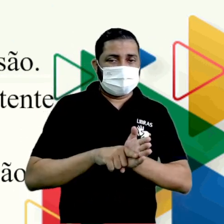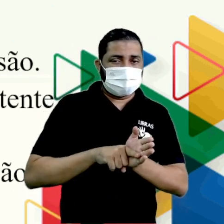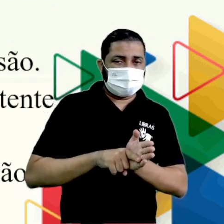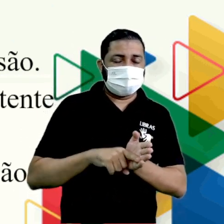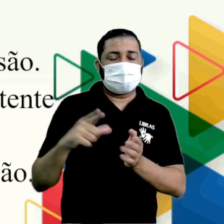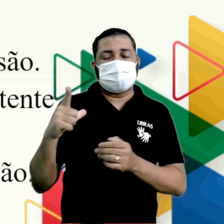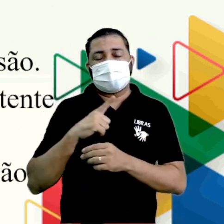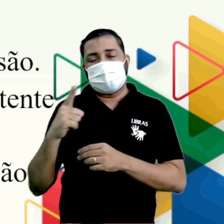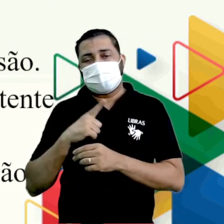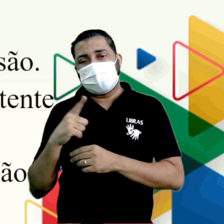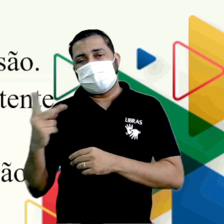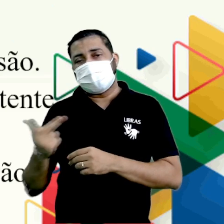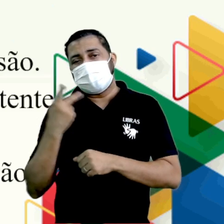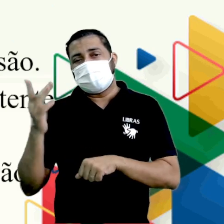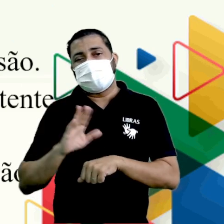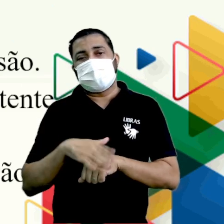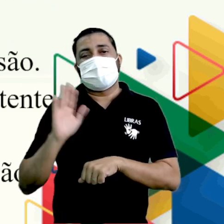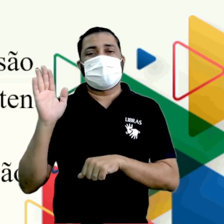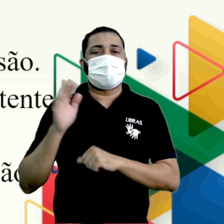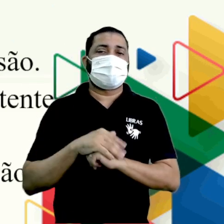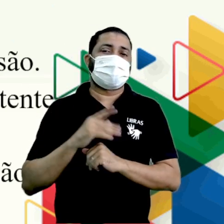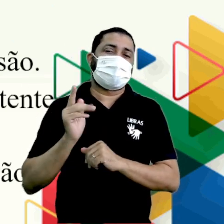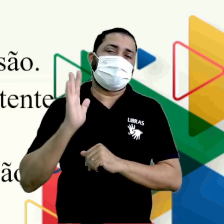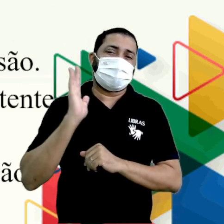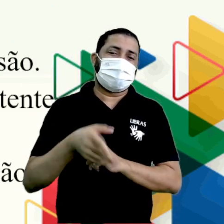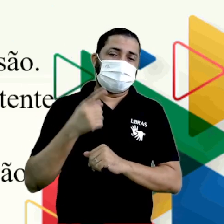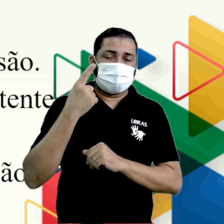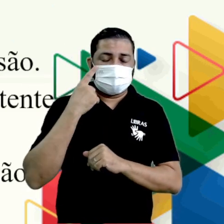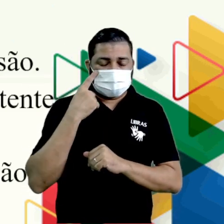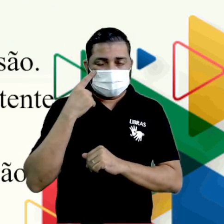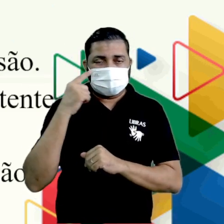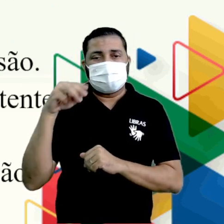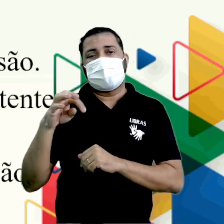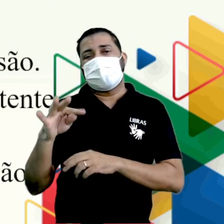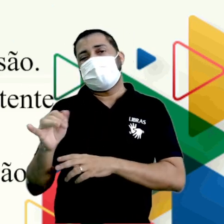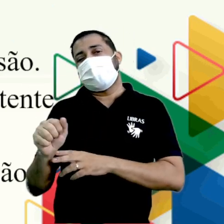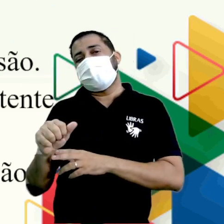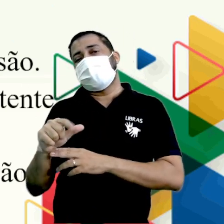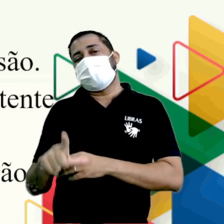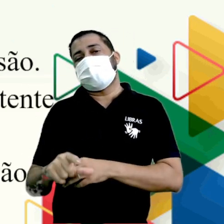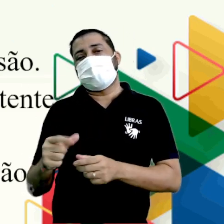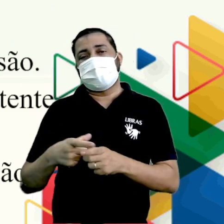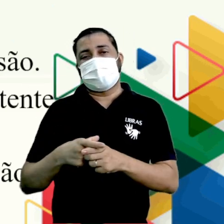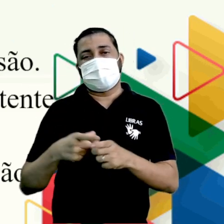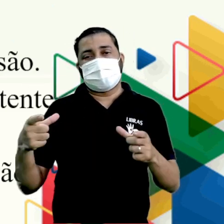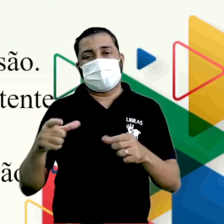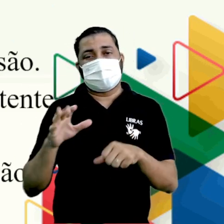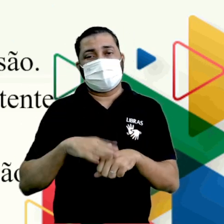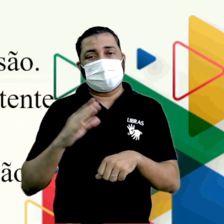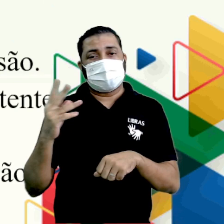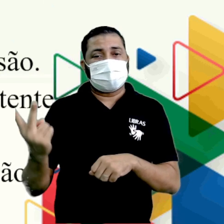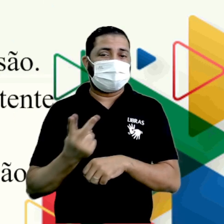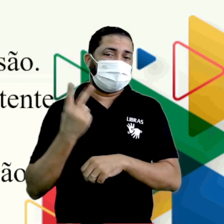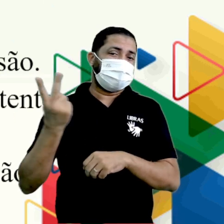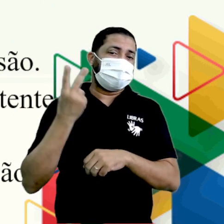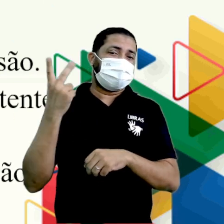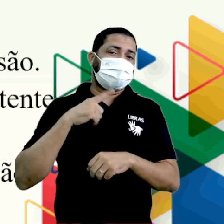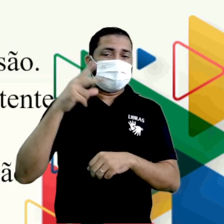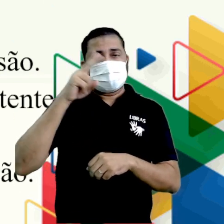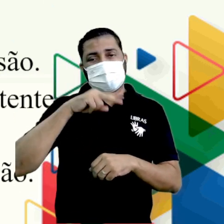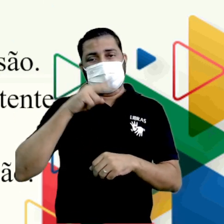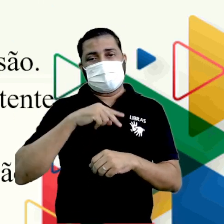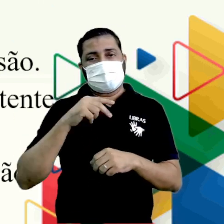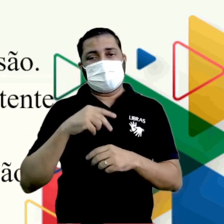tem alternativa falando que é maior. A gente já viu que o metal A, como ele é mais volumoso e tem a mesma massa de